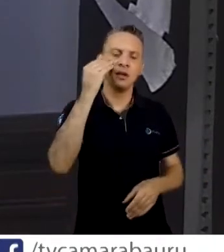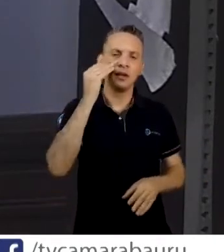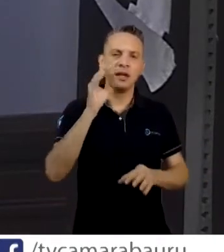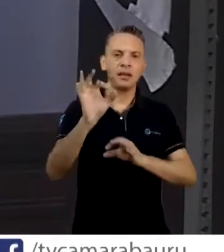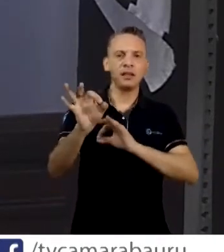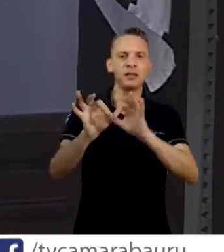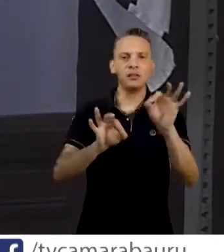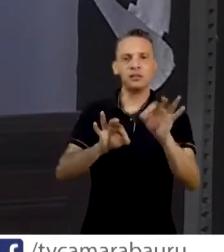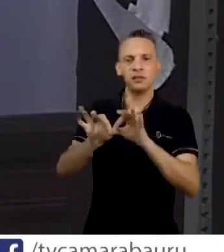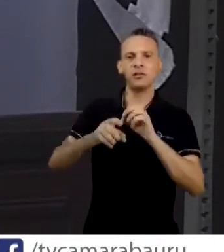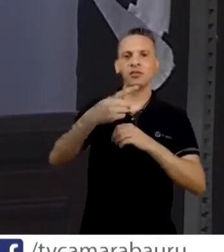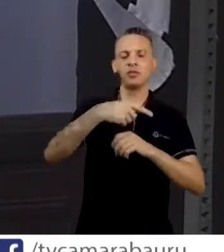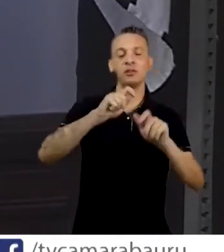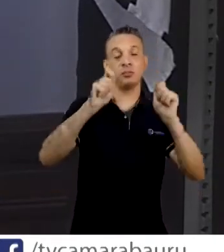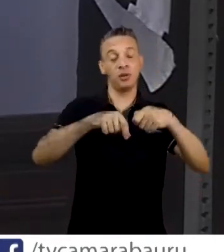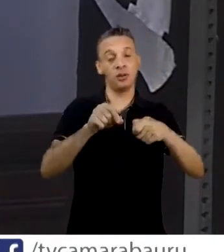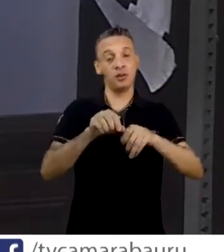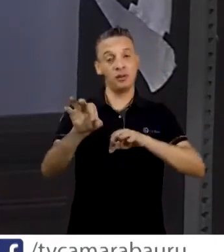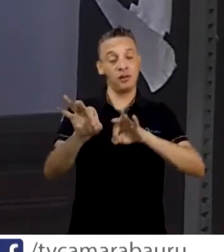daquilo que realmente está sendo